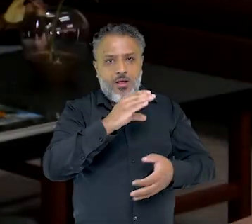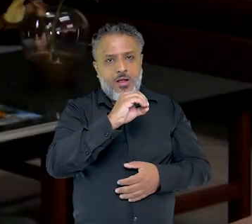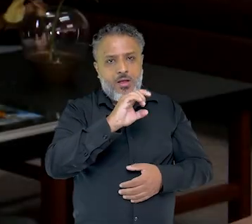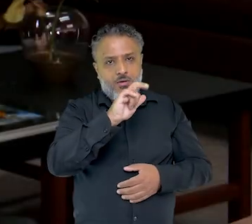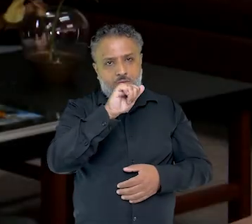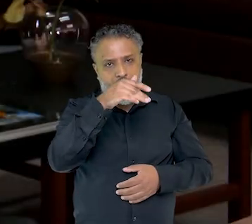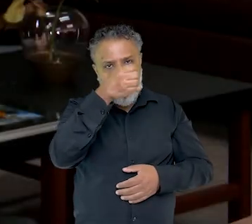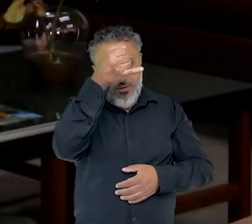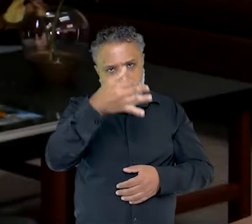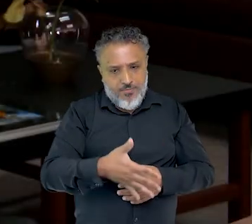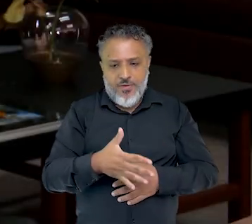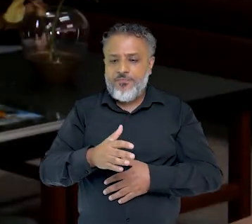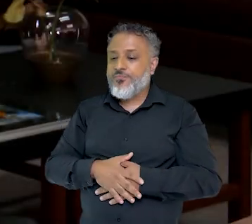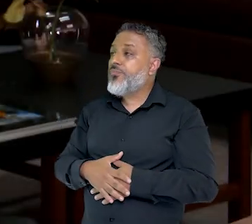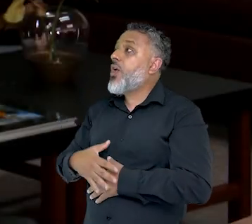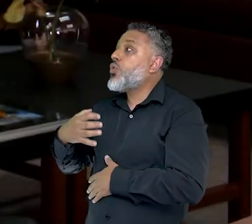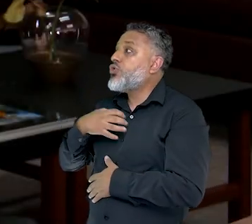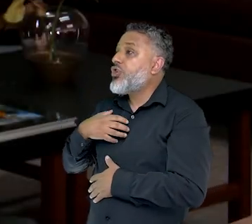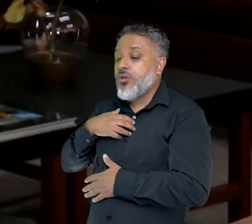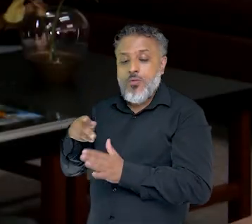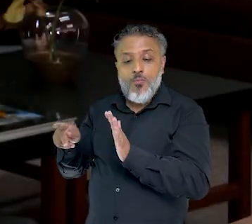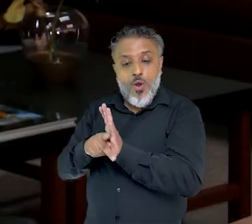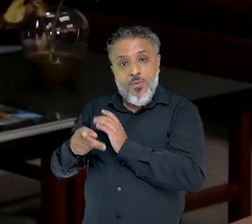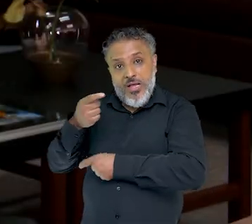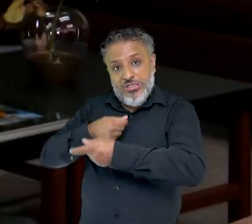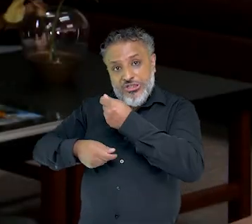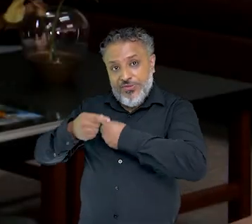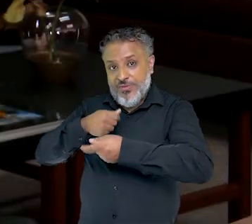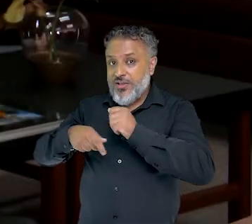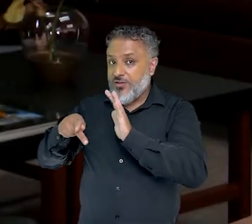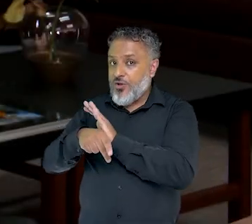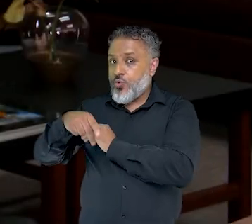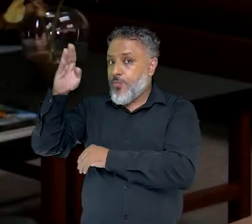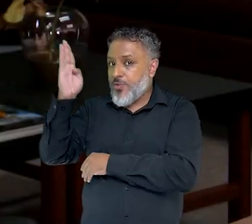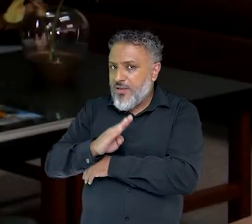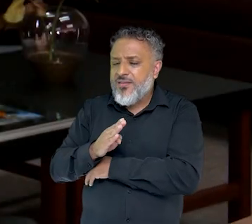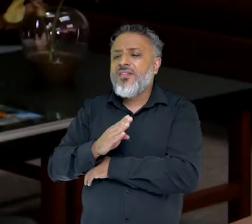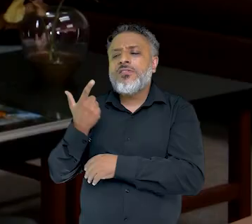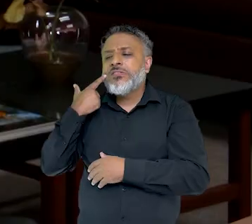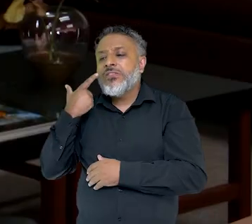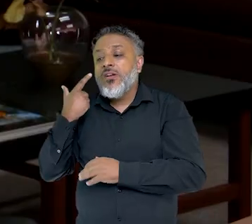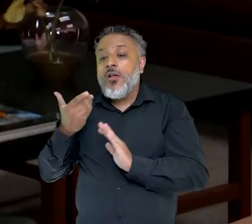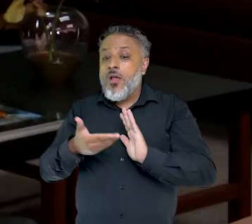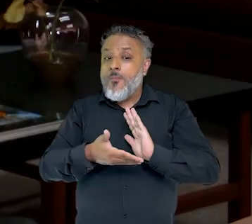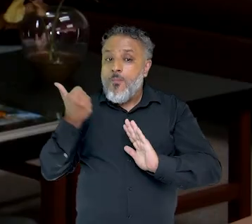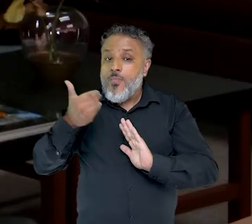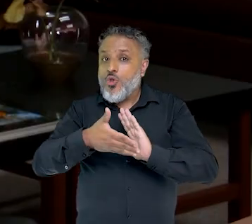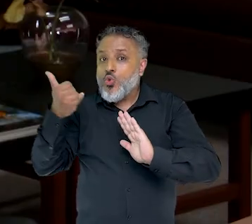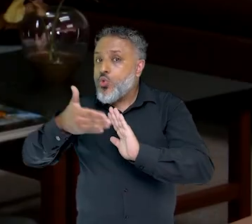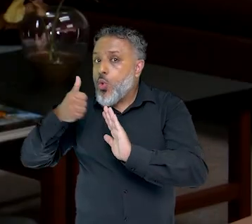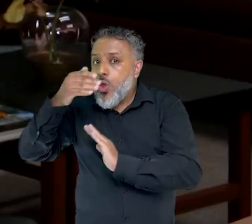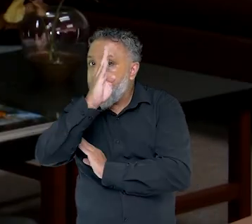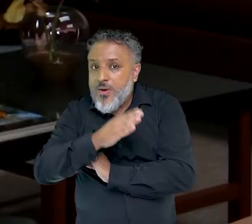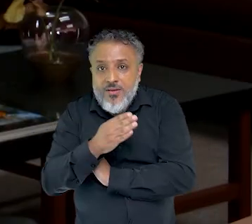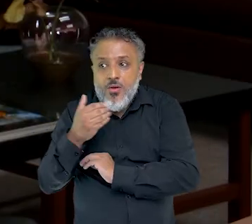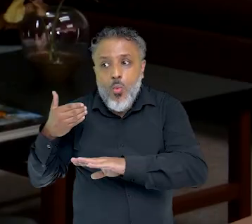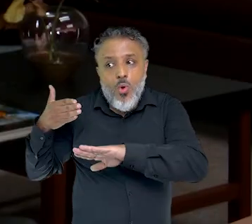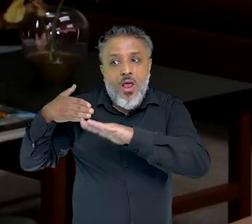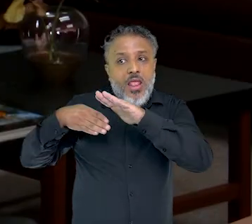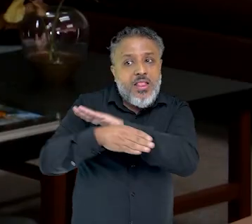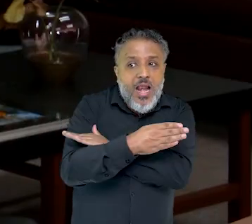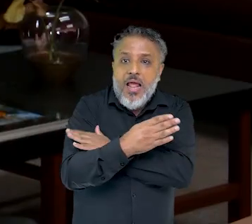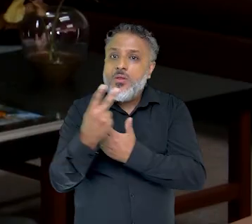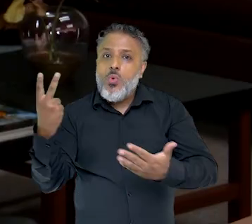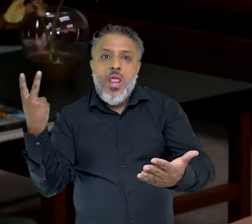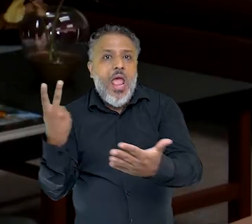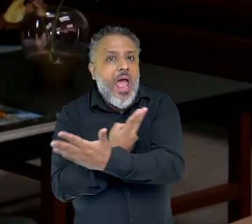uma forma administrativa no Brasil de retirar compulsoriamente pessoas que ou entraram de forma